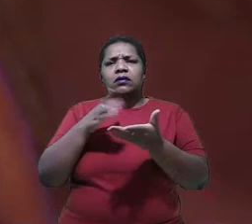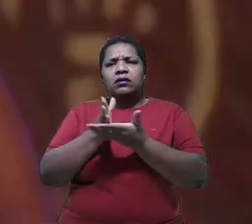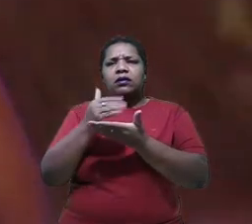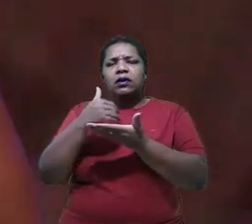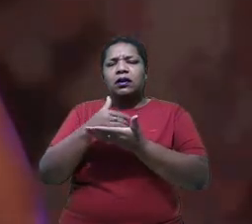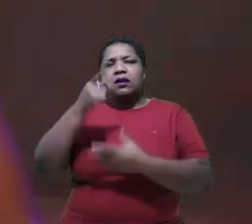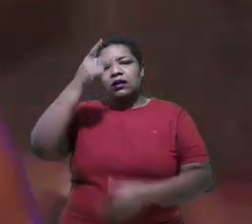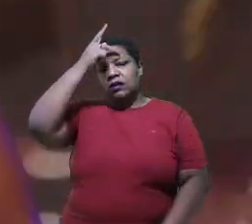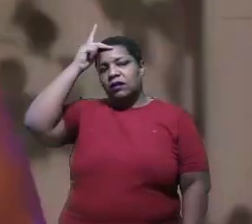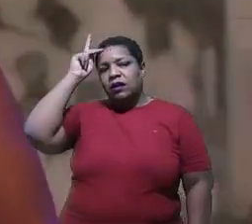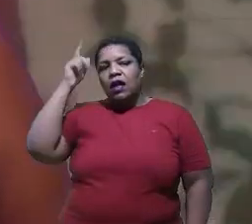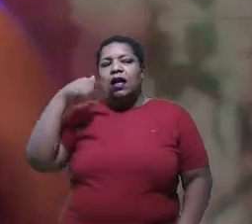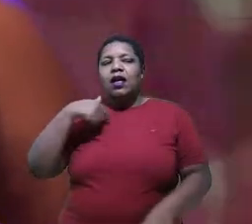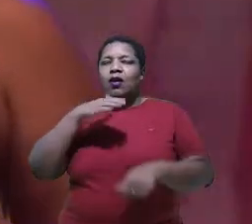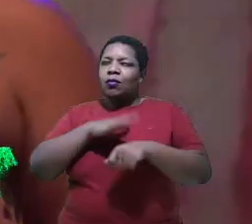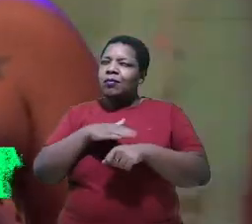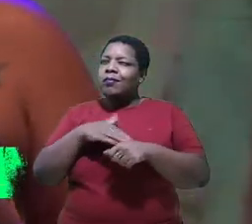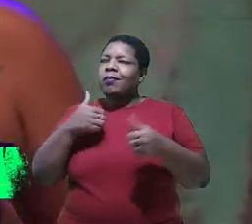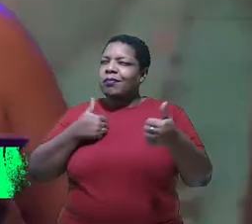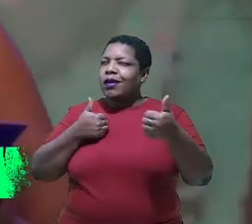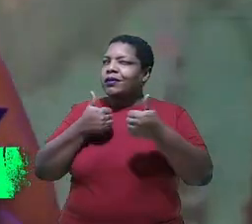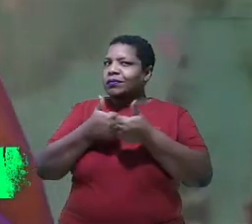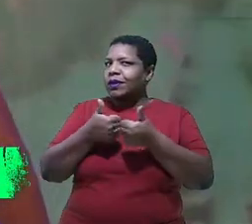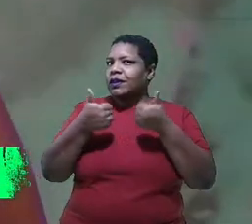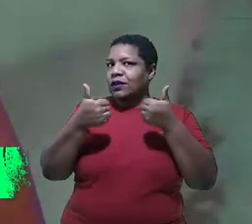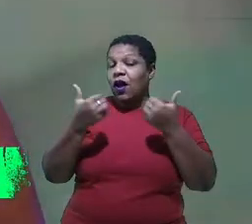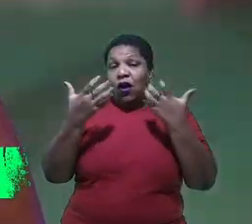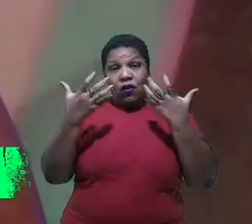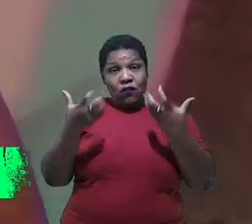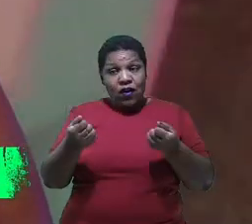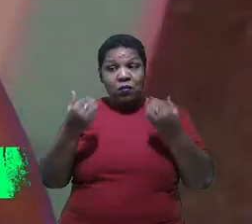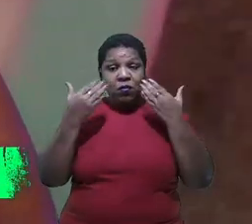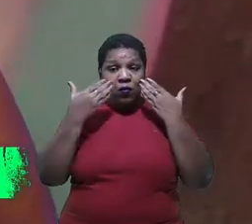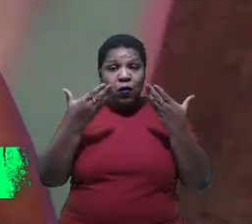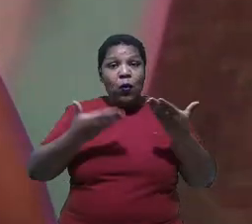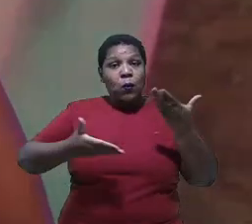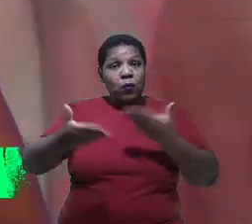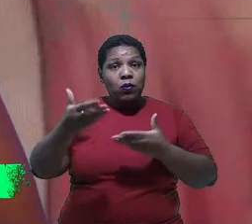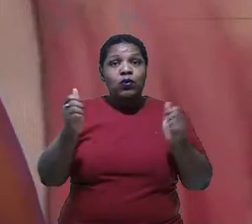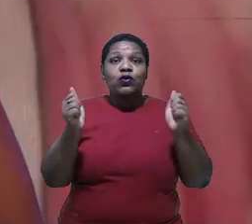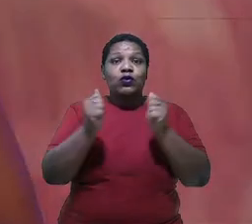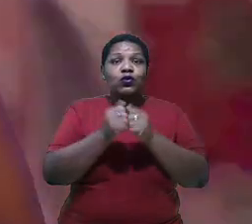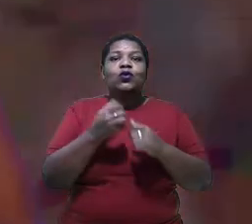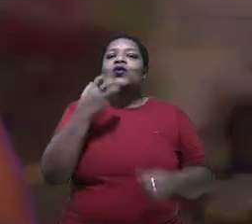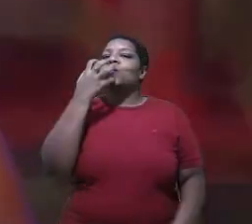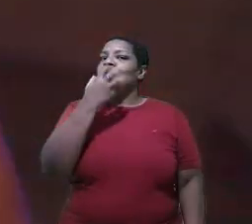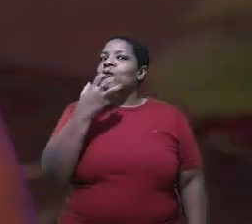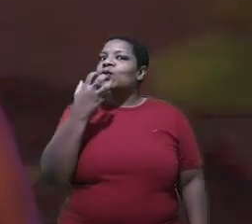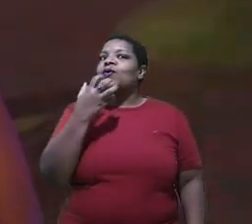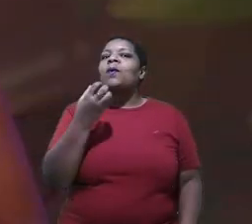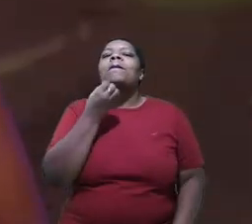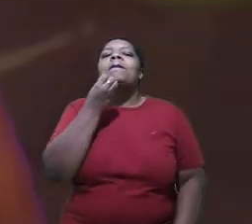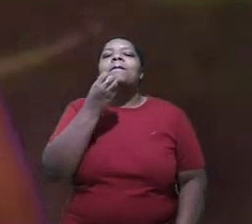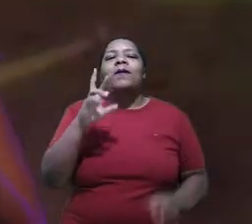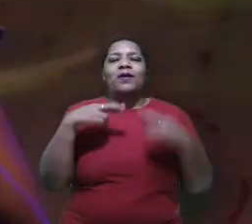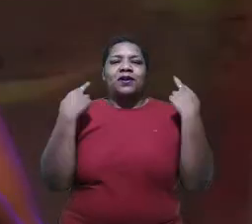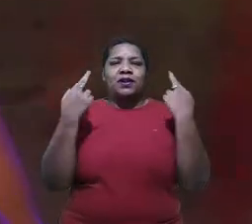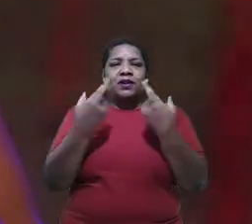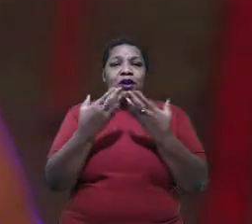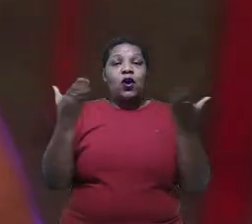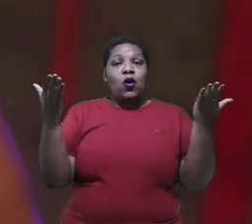Mesmo distantes a gente se sente um pouquinho mais perto né Vamos compartilhar esses momentos de um X com muita música muita gente boa reunida